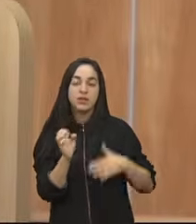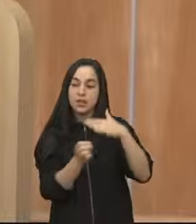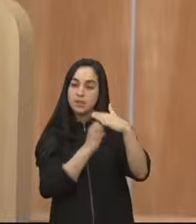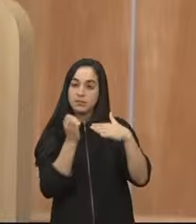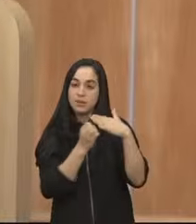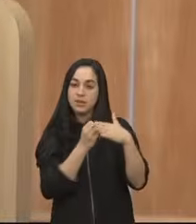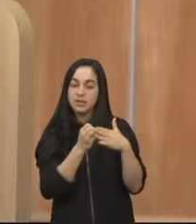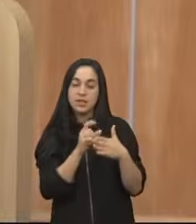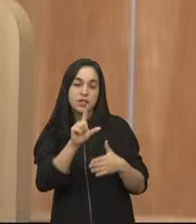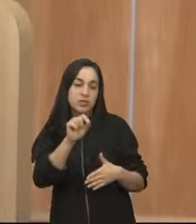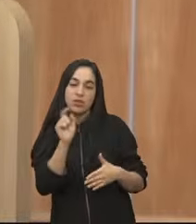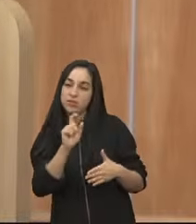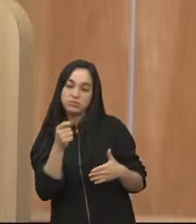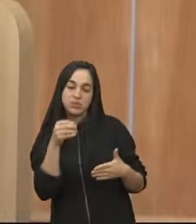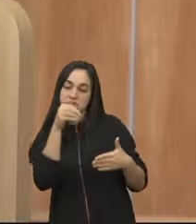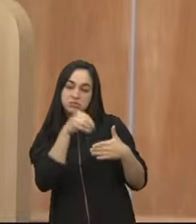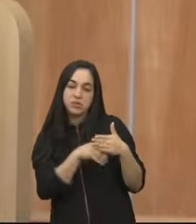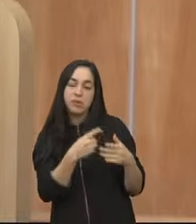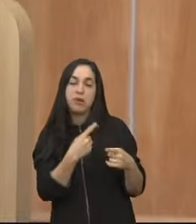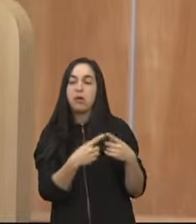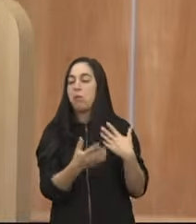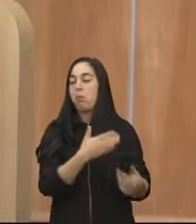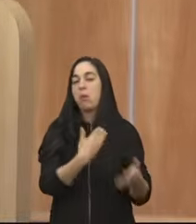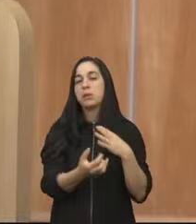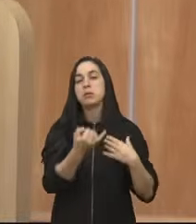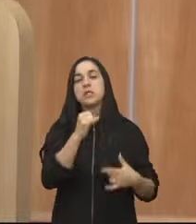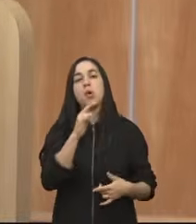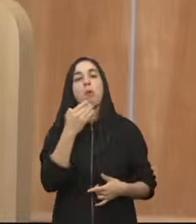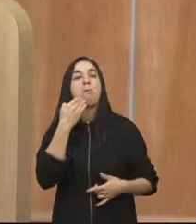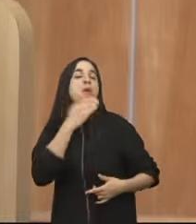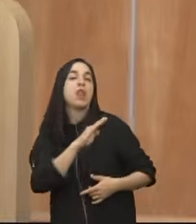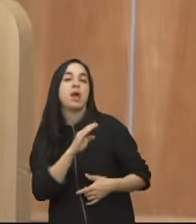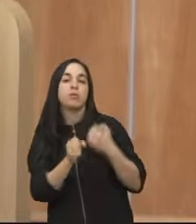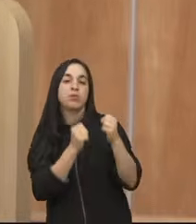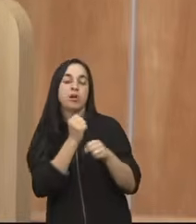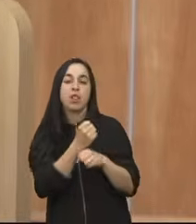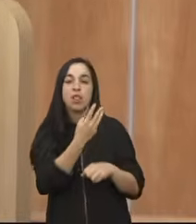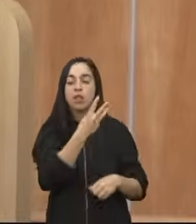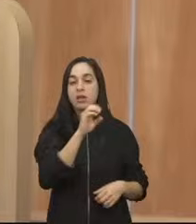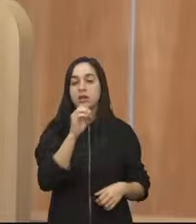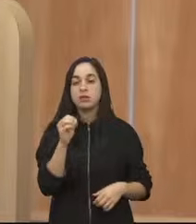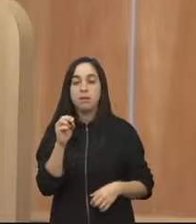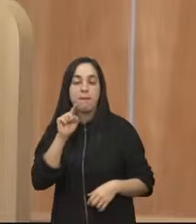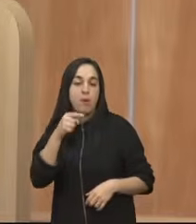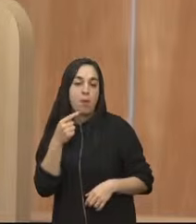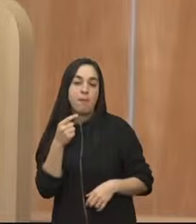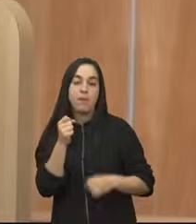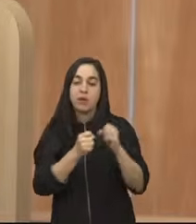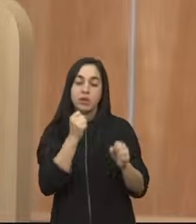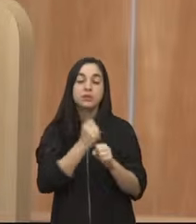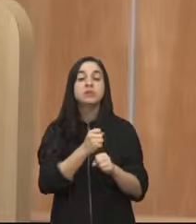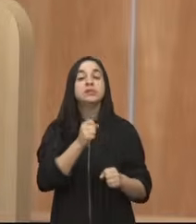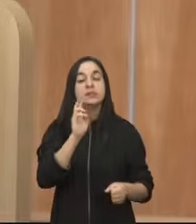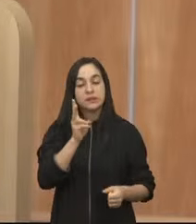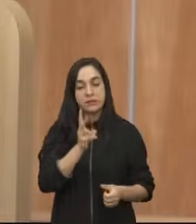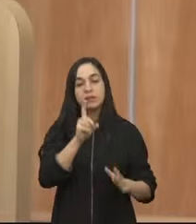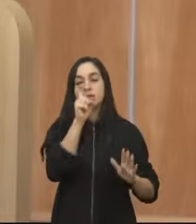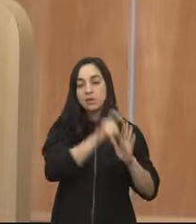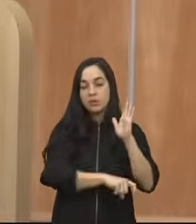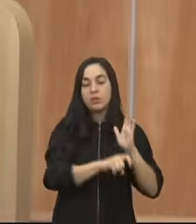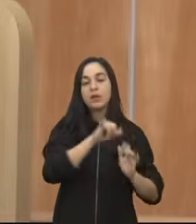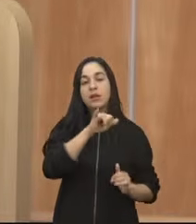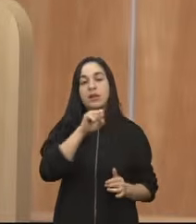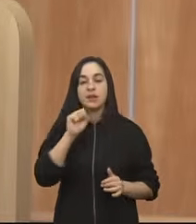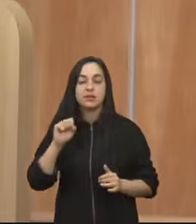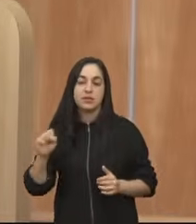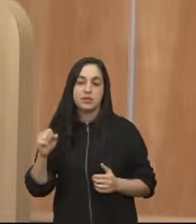estar. E aí não importa se ela recebe 1 milhão por ano, se ela recebe 4 milhões por ano, se ela recebe 300 mil por ano, ela vai ser tributada pelo ISS.